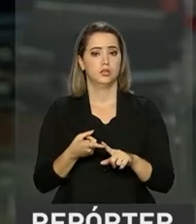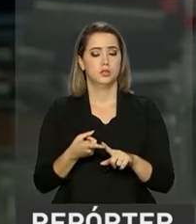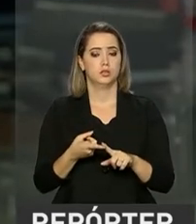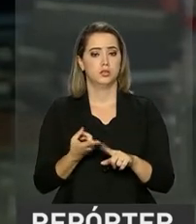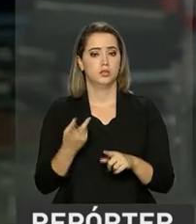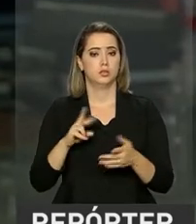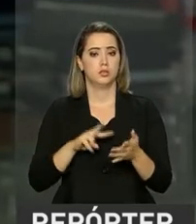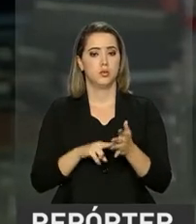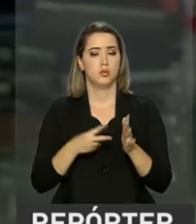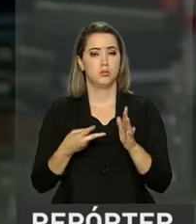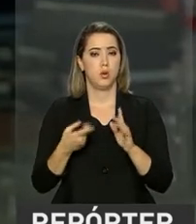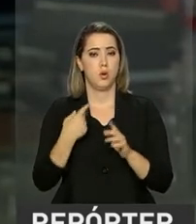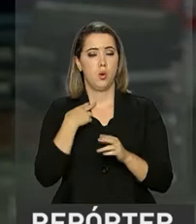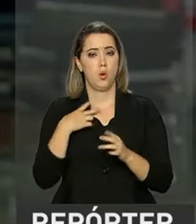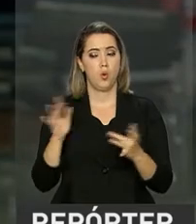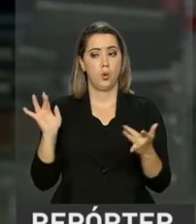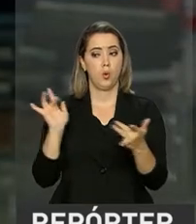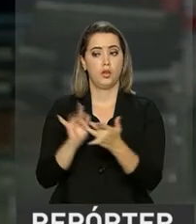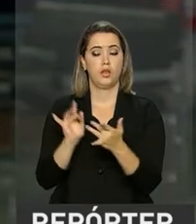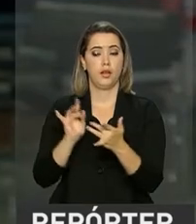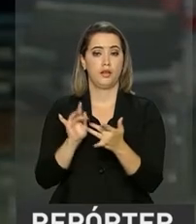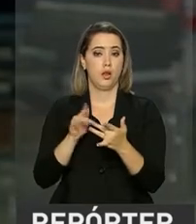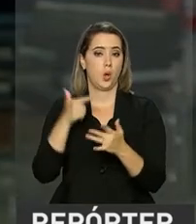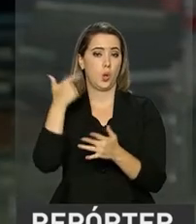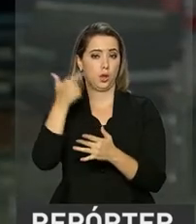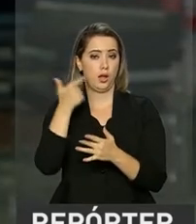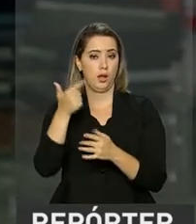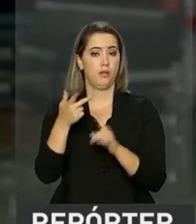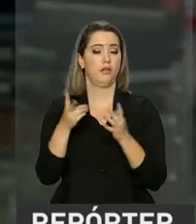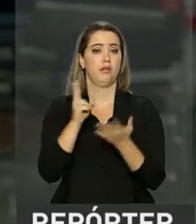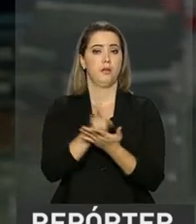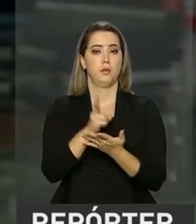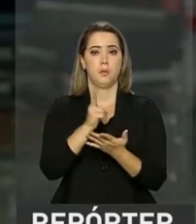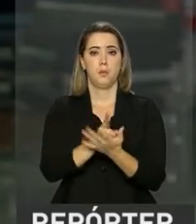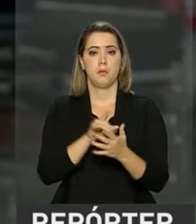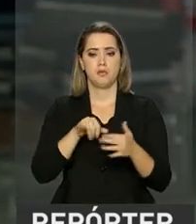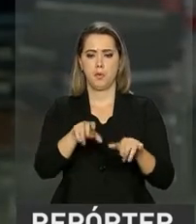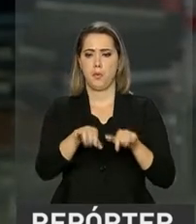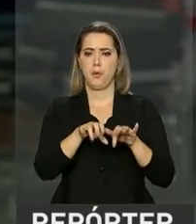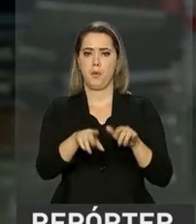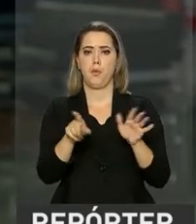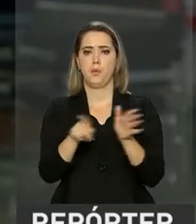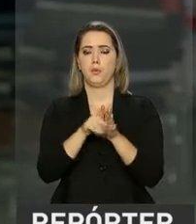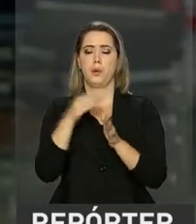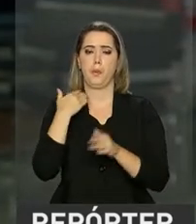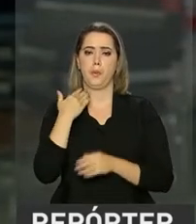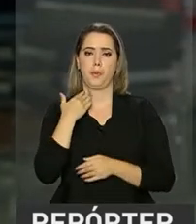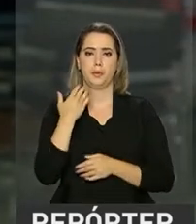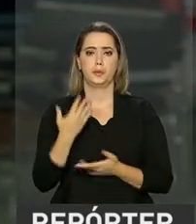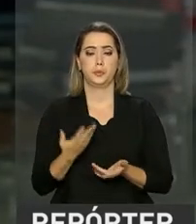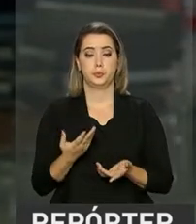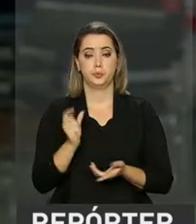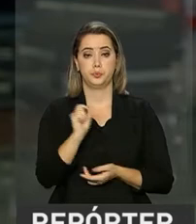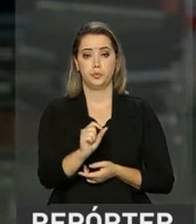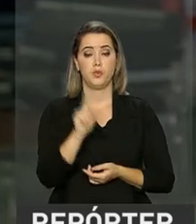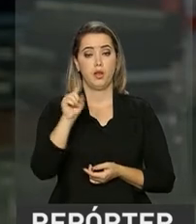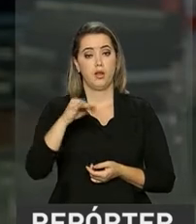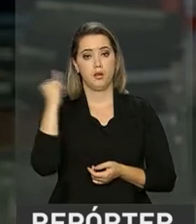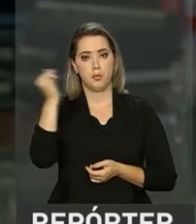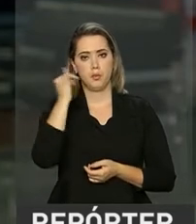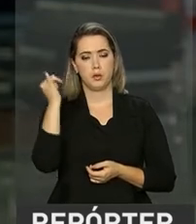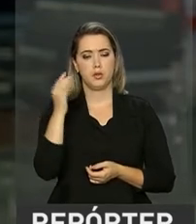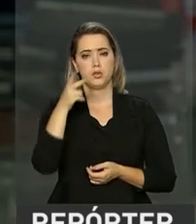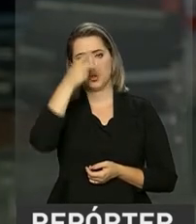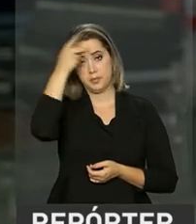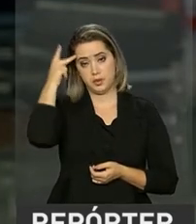correspondentes bancários como lotéricas e mesmo terminais de auto atendimento nos bancos é importante o